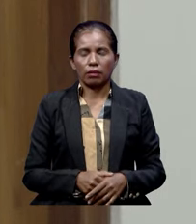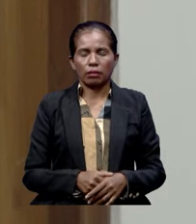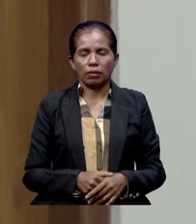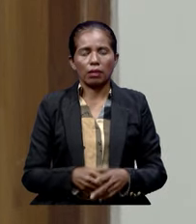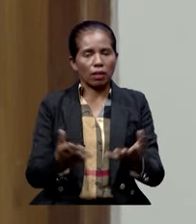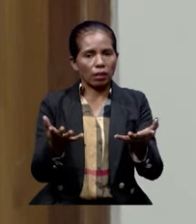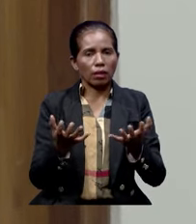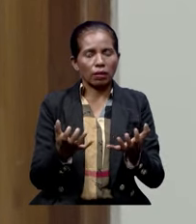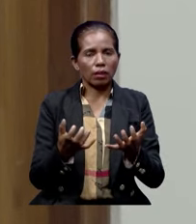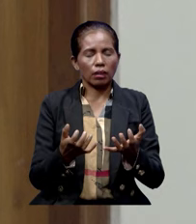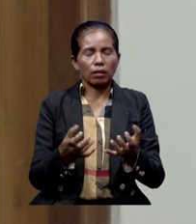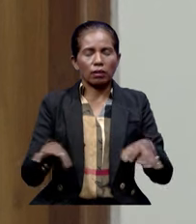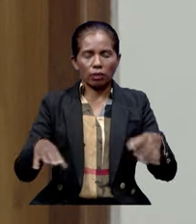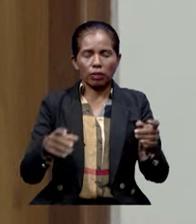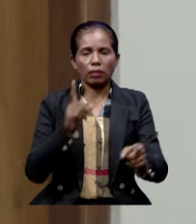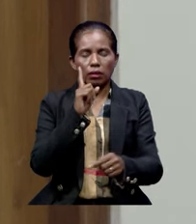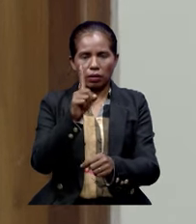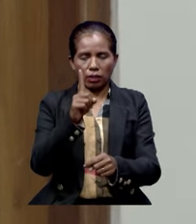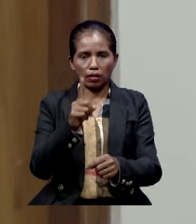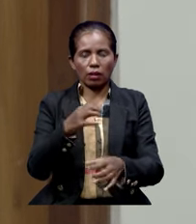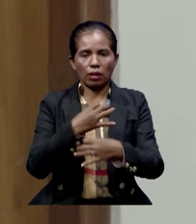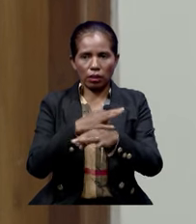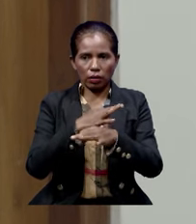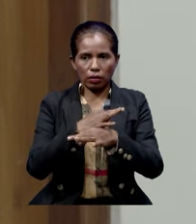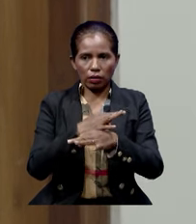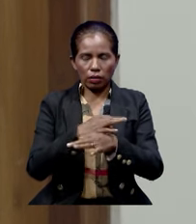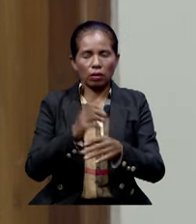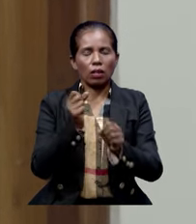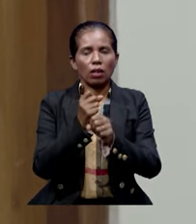ida date menyang maka hadiah no hafung